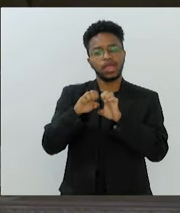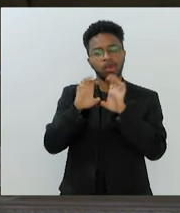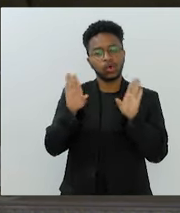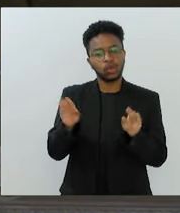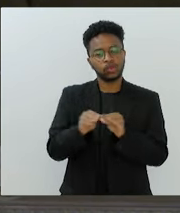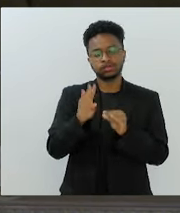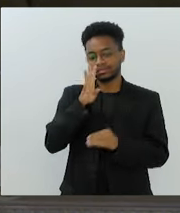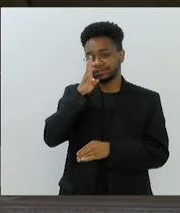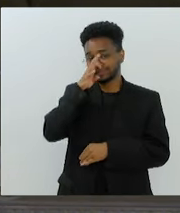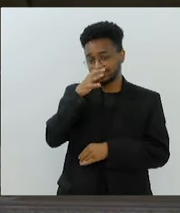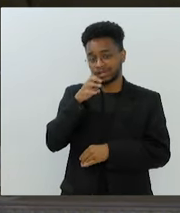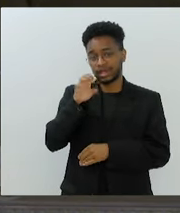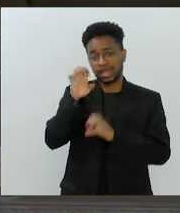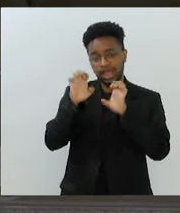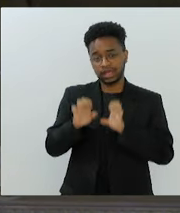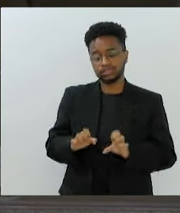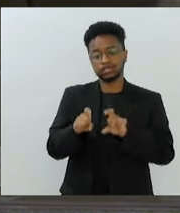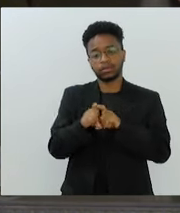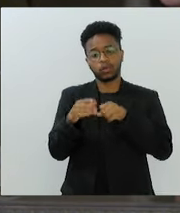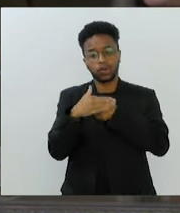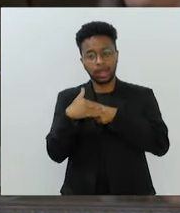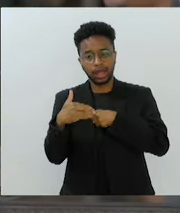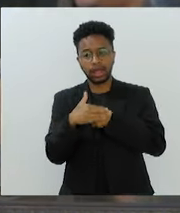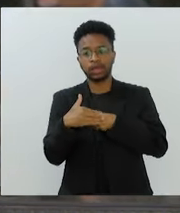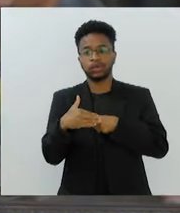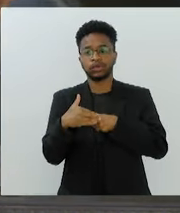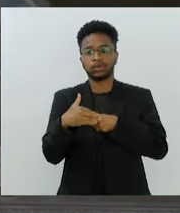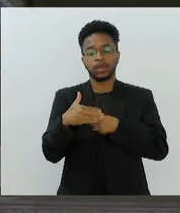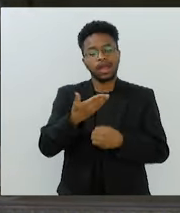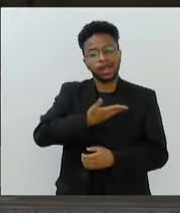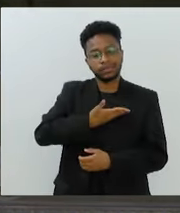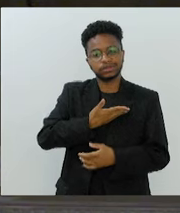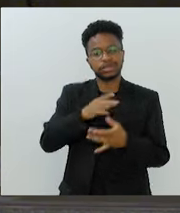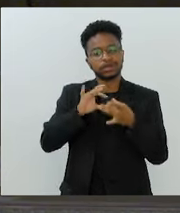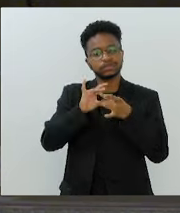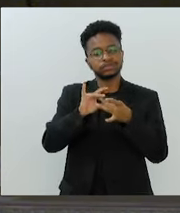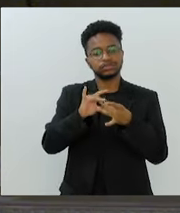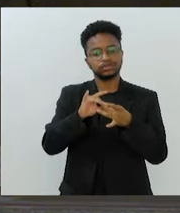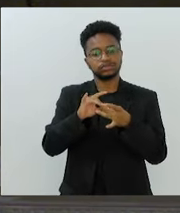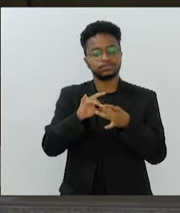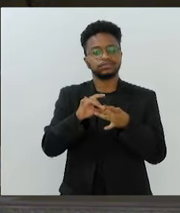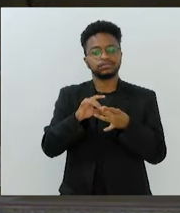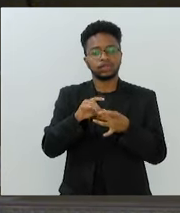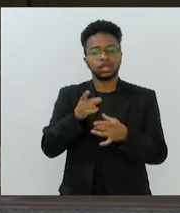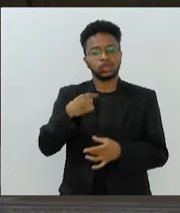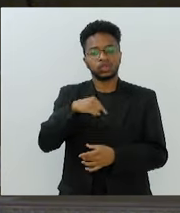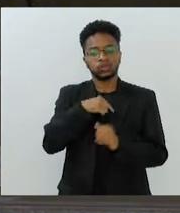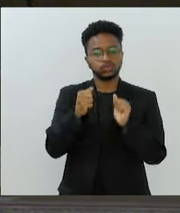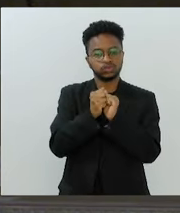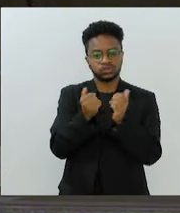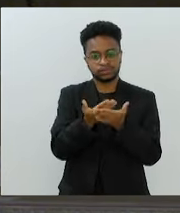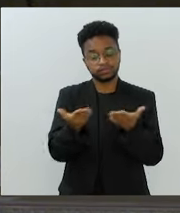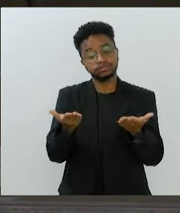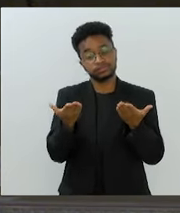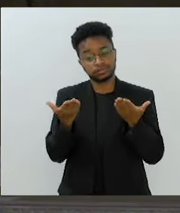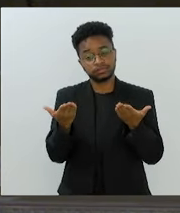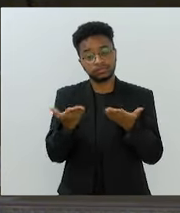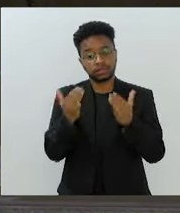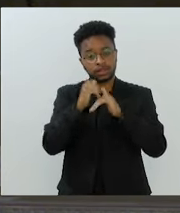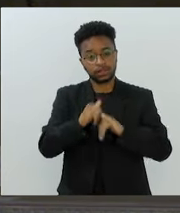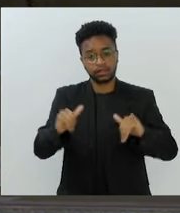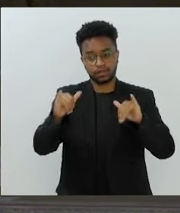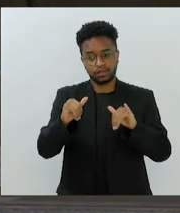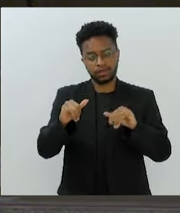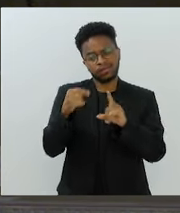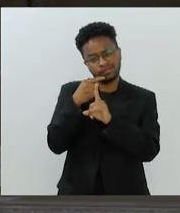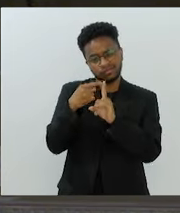muito menos o carinho, a amizade e a solidariedade que nos juntam a todos. Então está